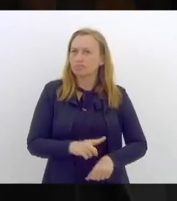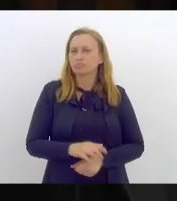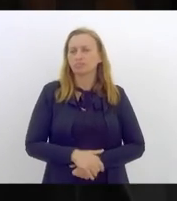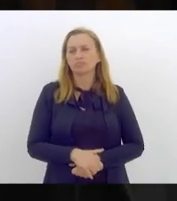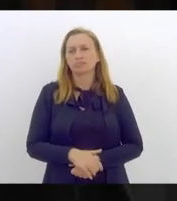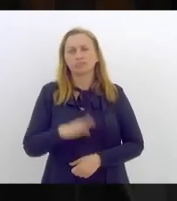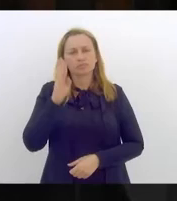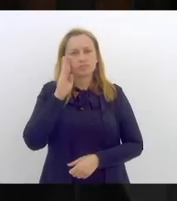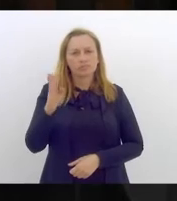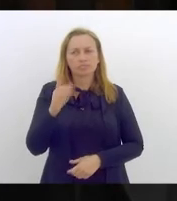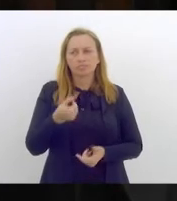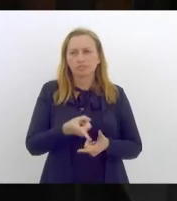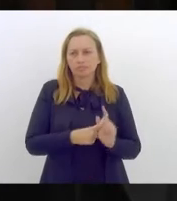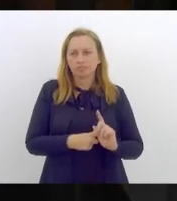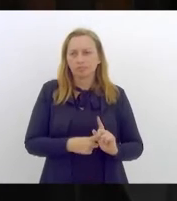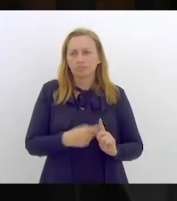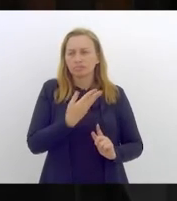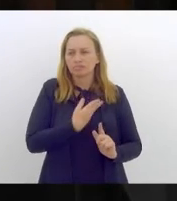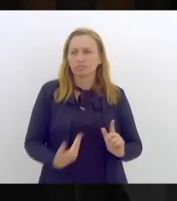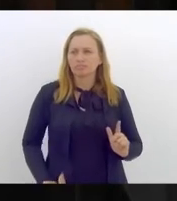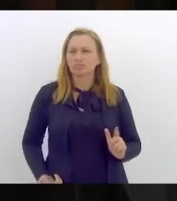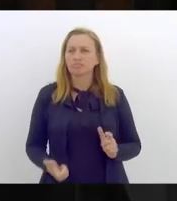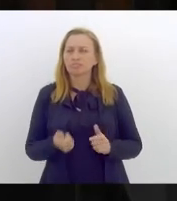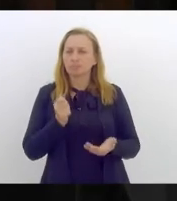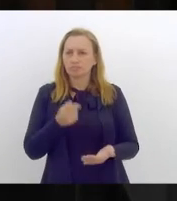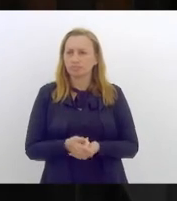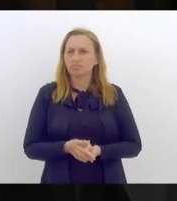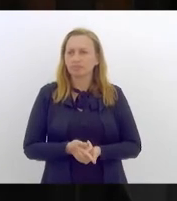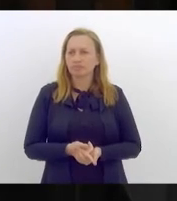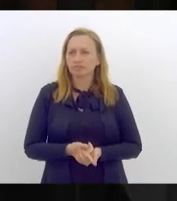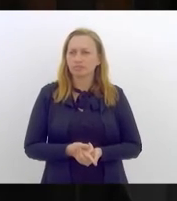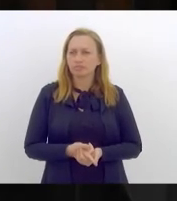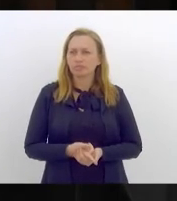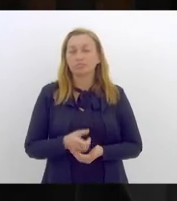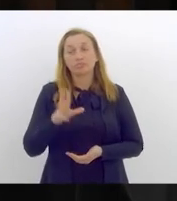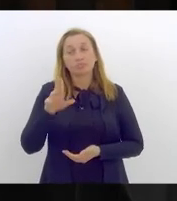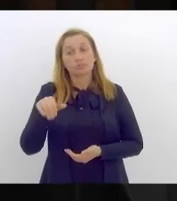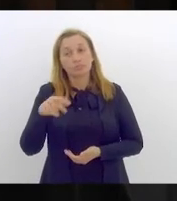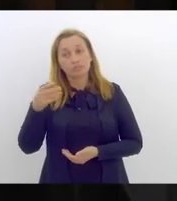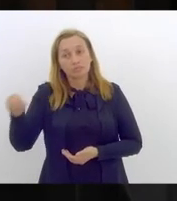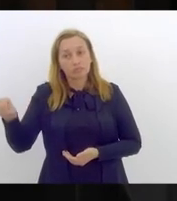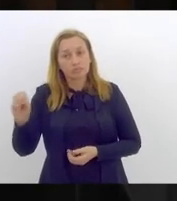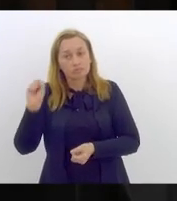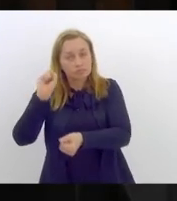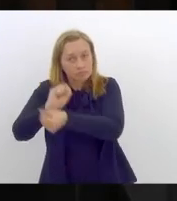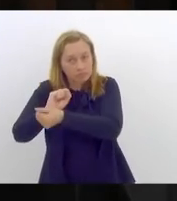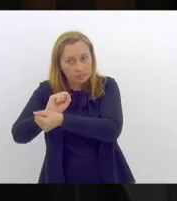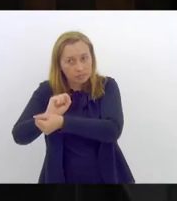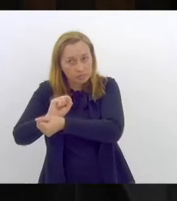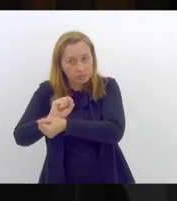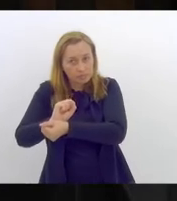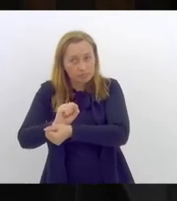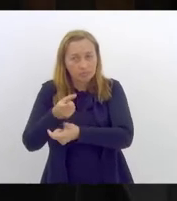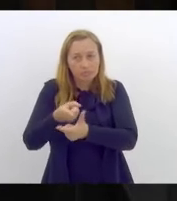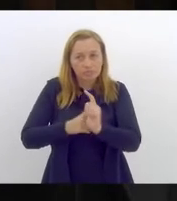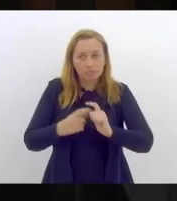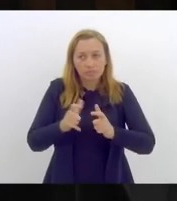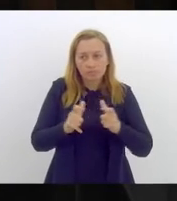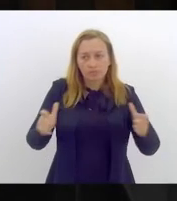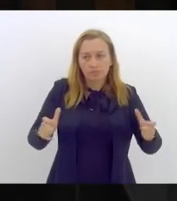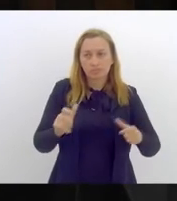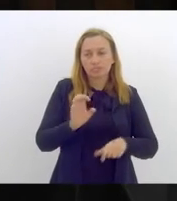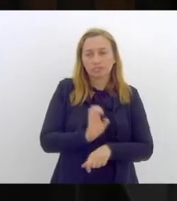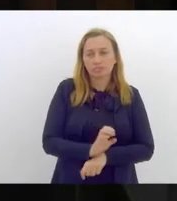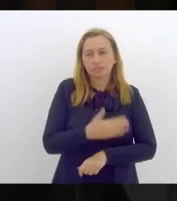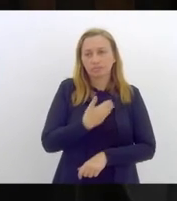a principal dívida que o governo do estado está pagando, porque com a União está congelada e a maior dívida que o governo do estado